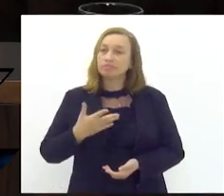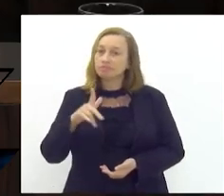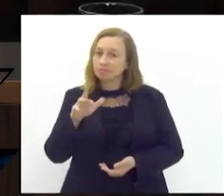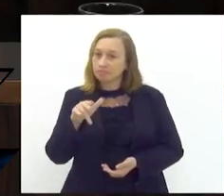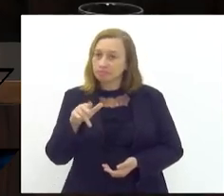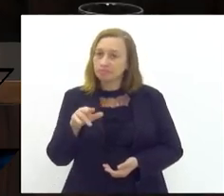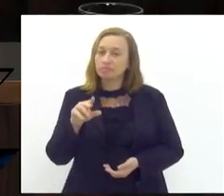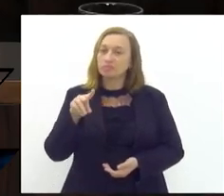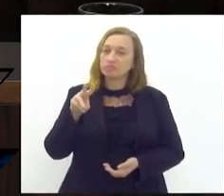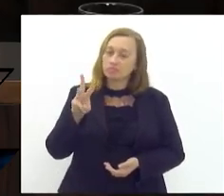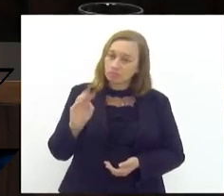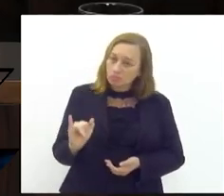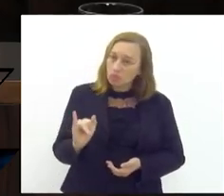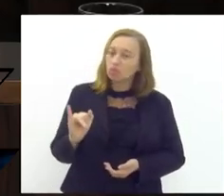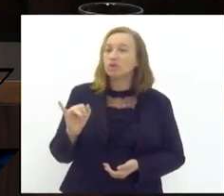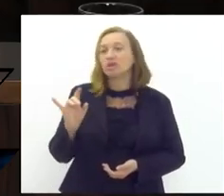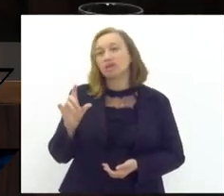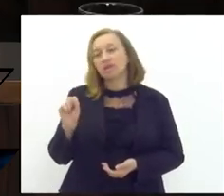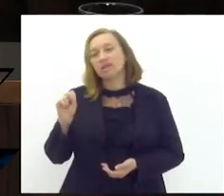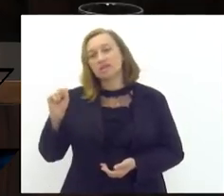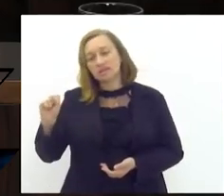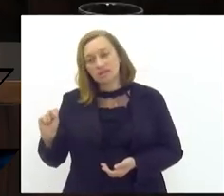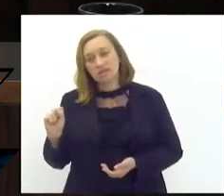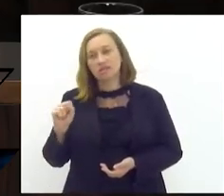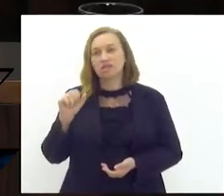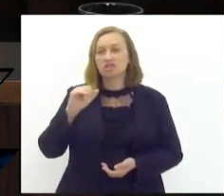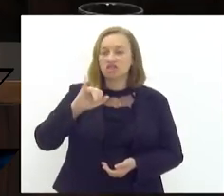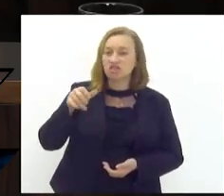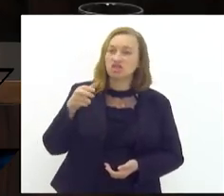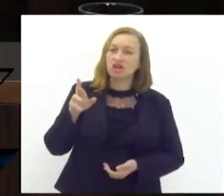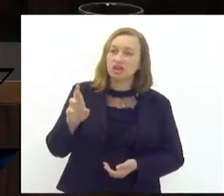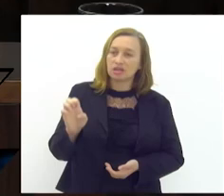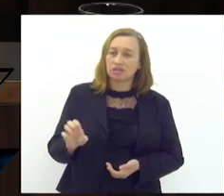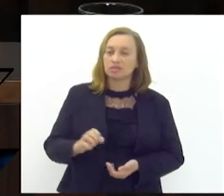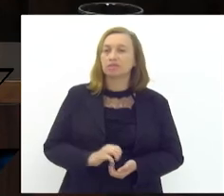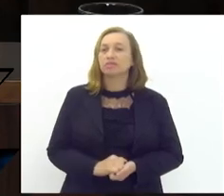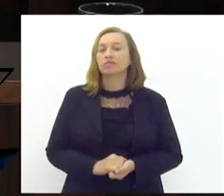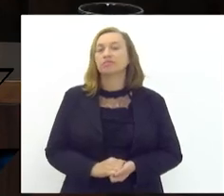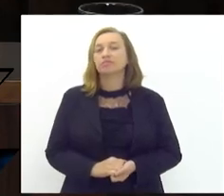Ulisses Marins e Jair da Mendes Gomes